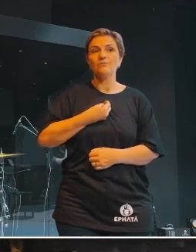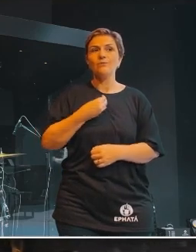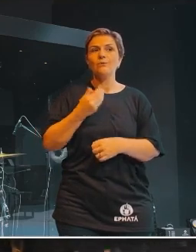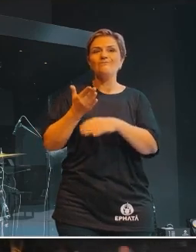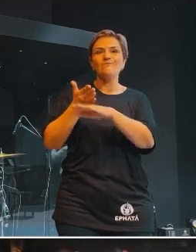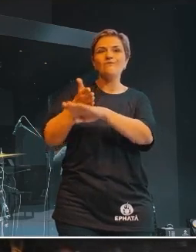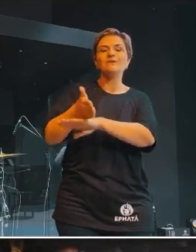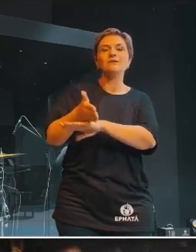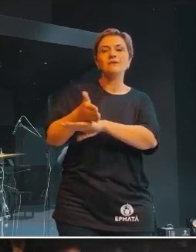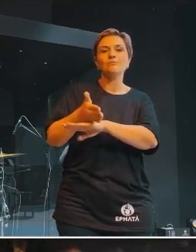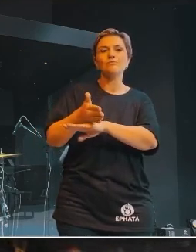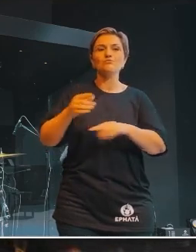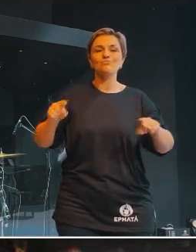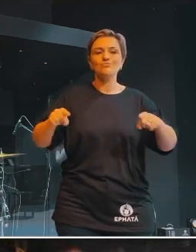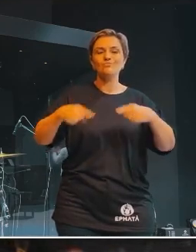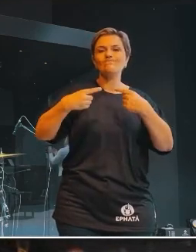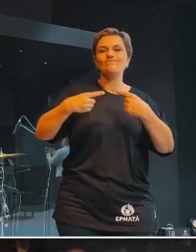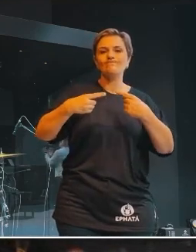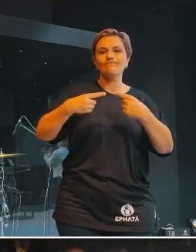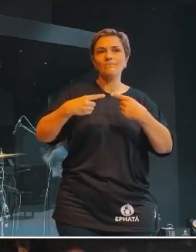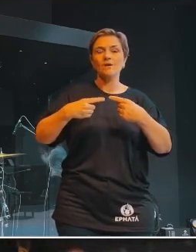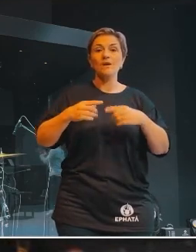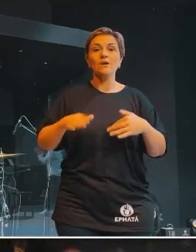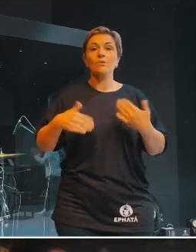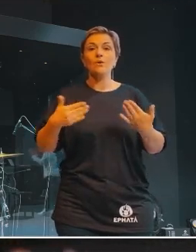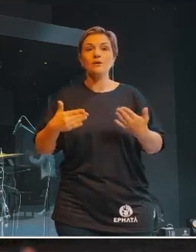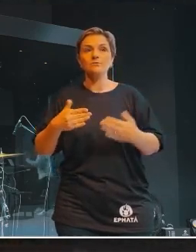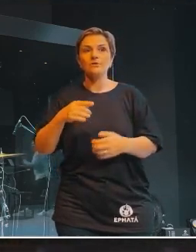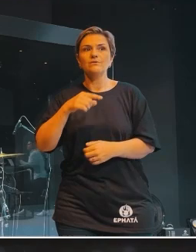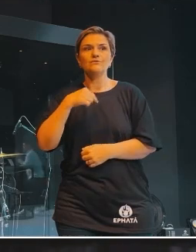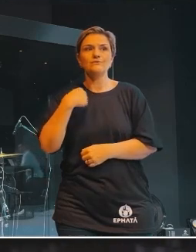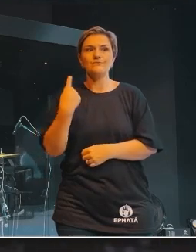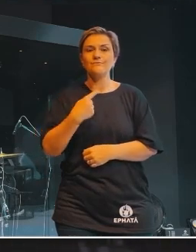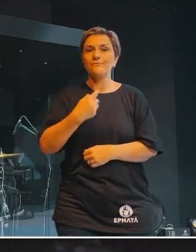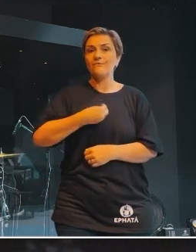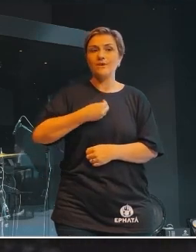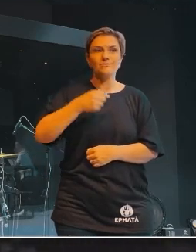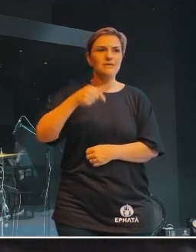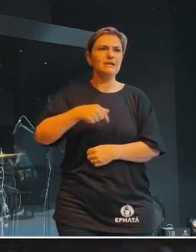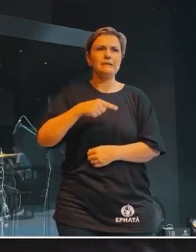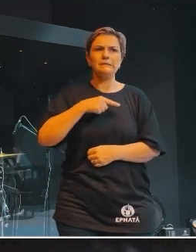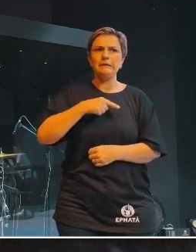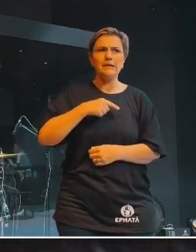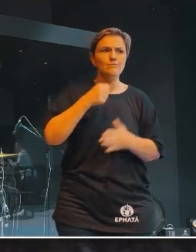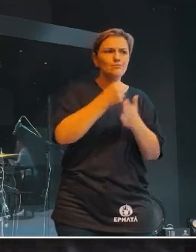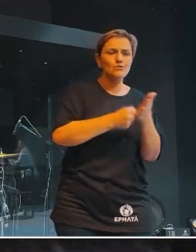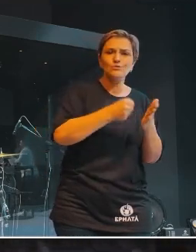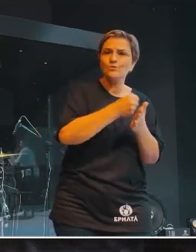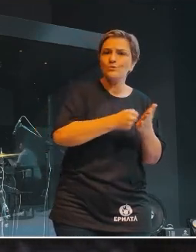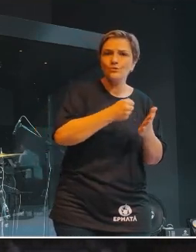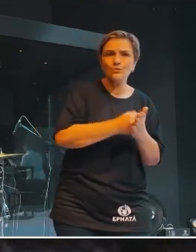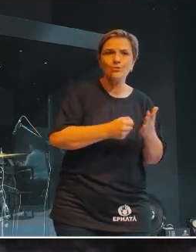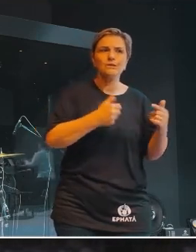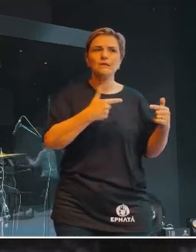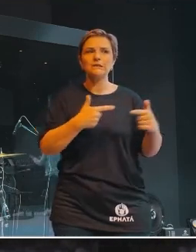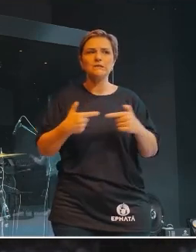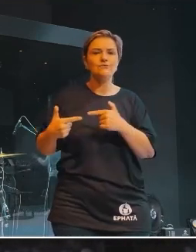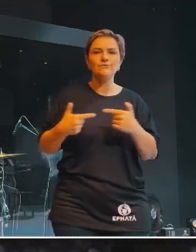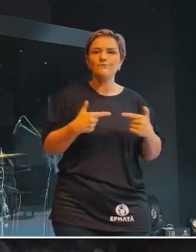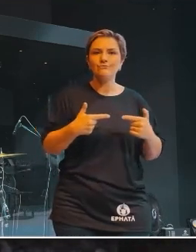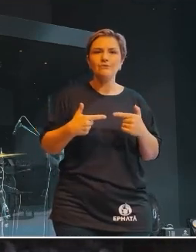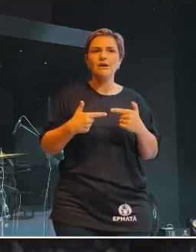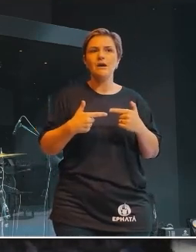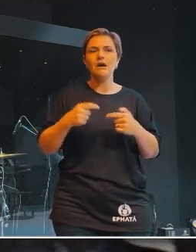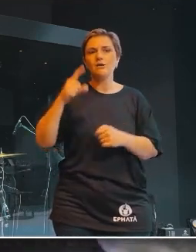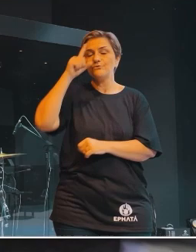passaremos por desafios. Enquanto nós estivermos aqui, viveremos guerras, passaremos por guerra, teremos lutas,